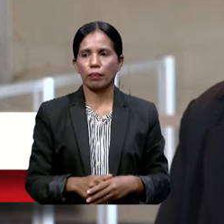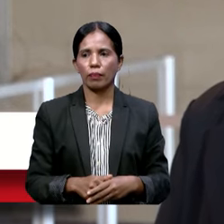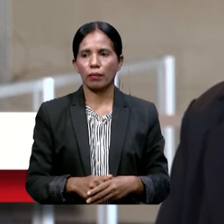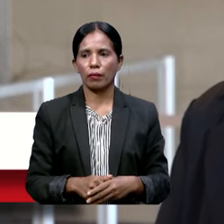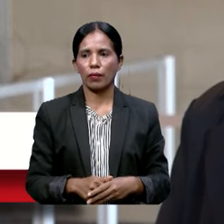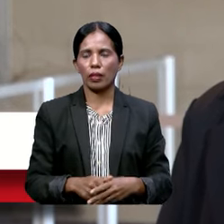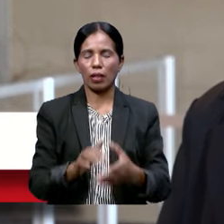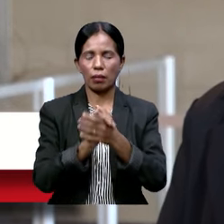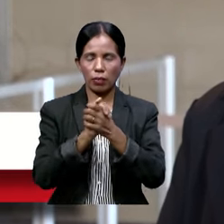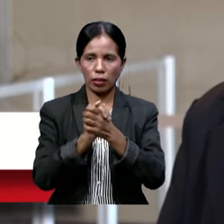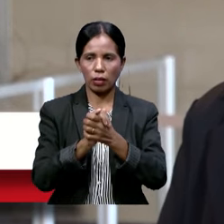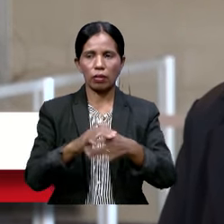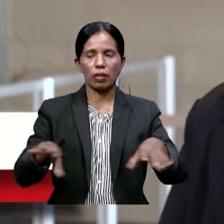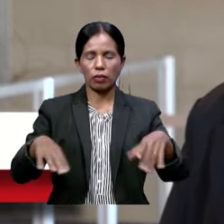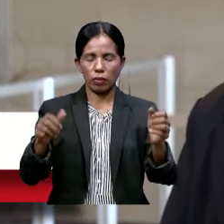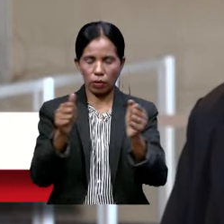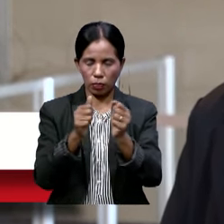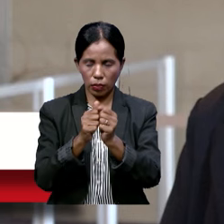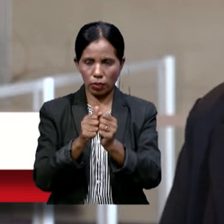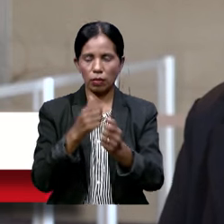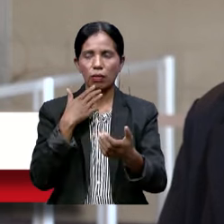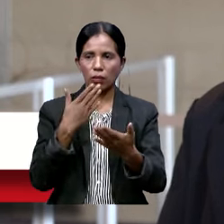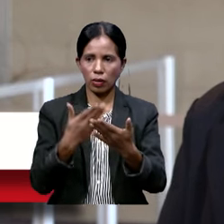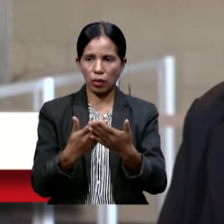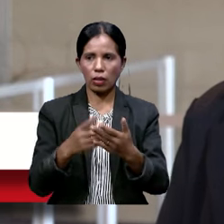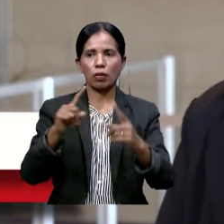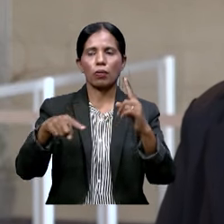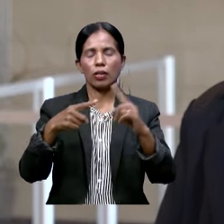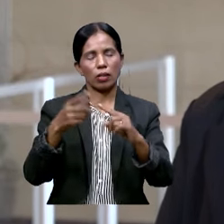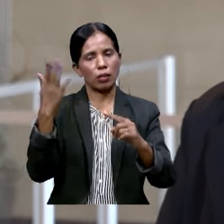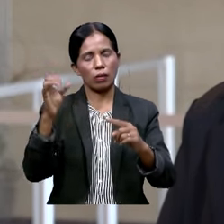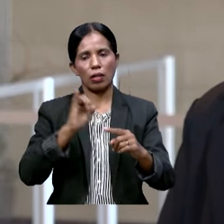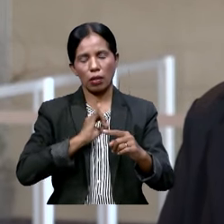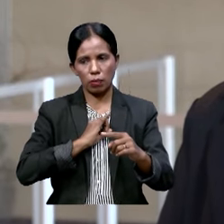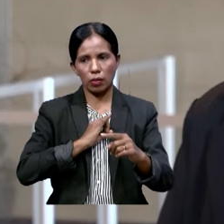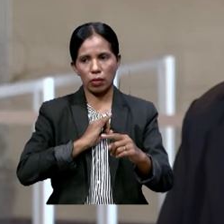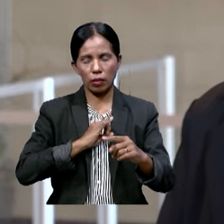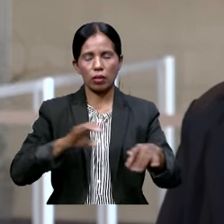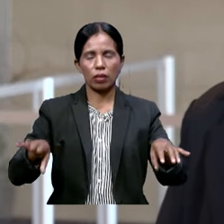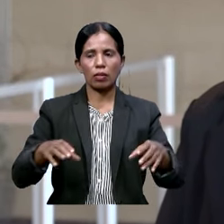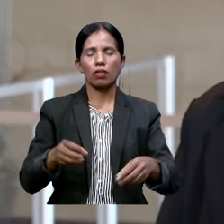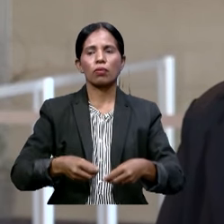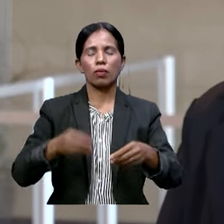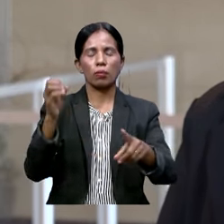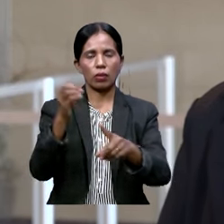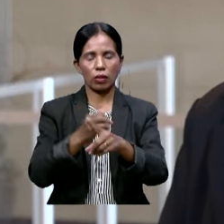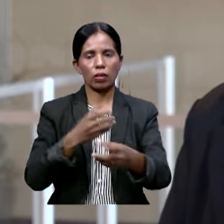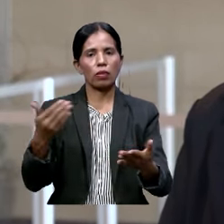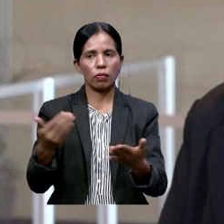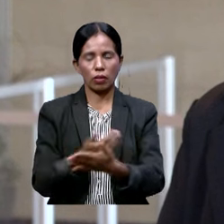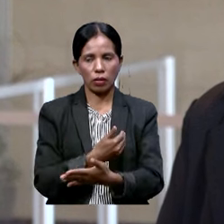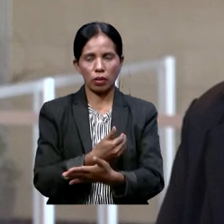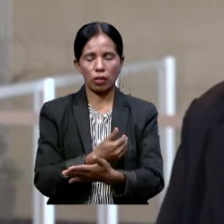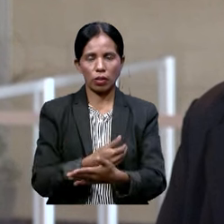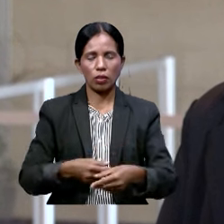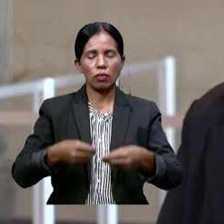no hamitin cooperação nida ne e o hira ne ba haumo sei explora oportunidade fo explora